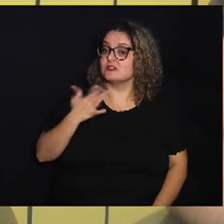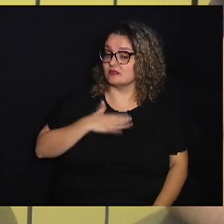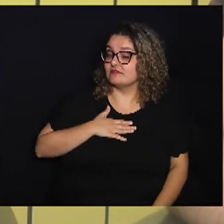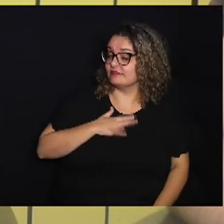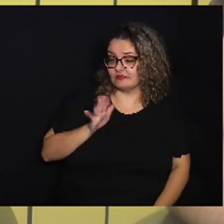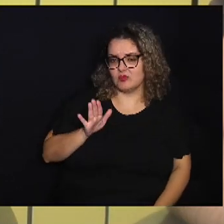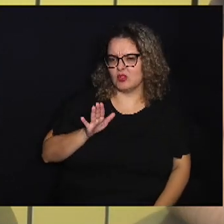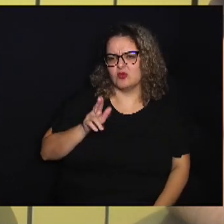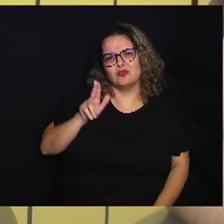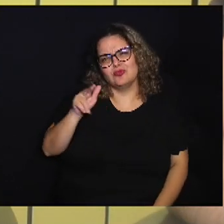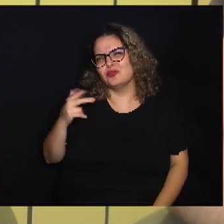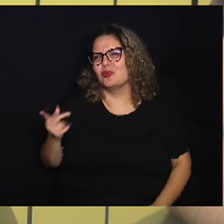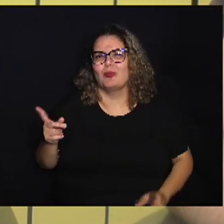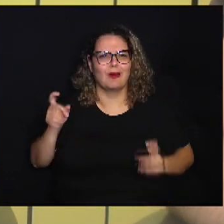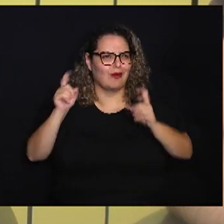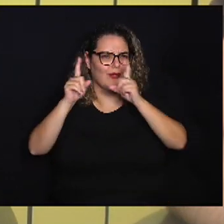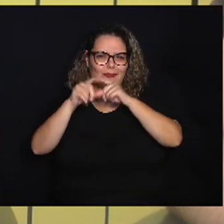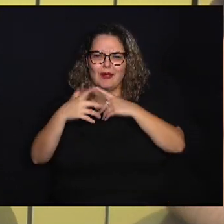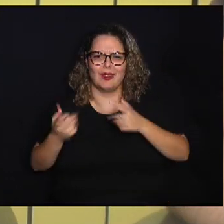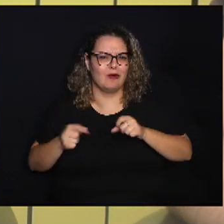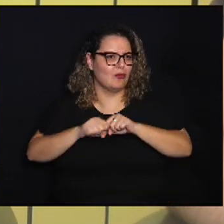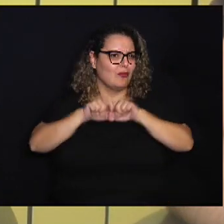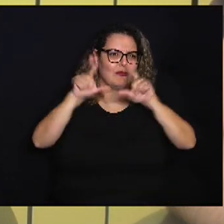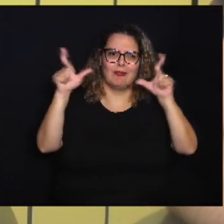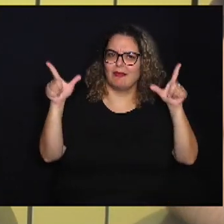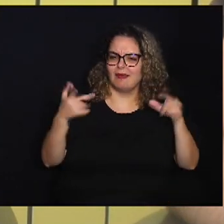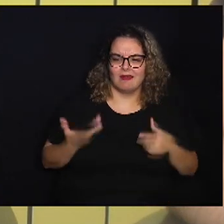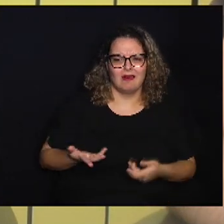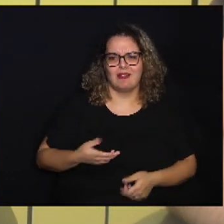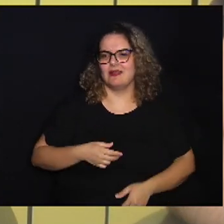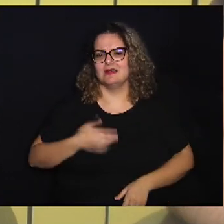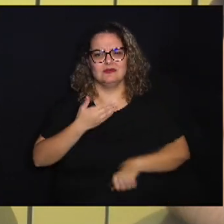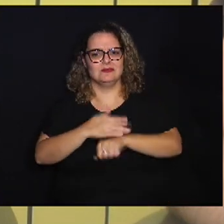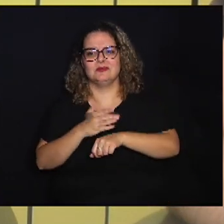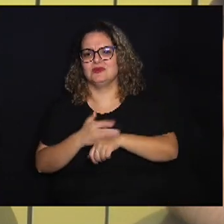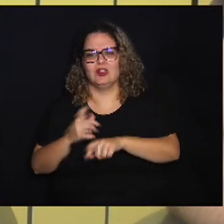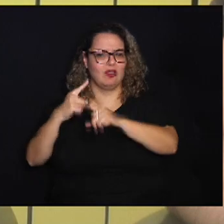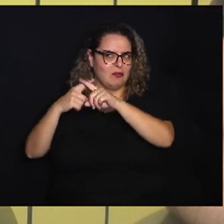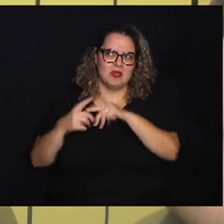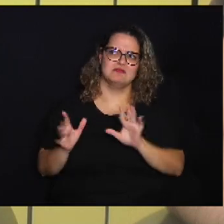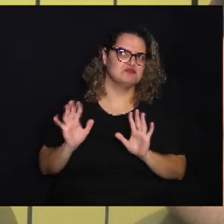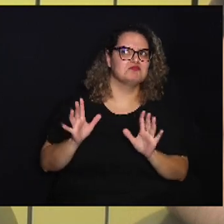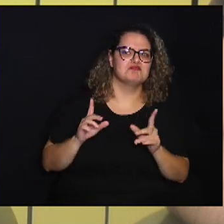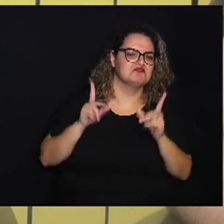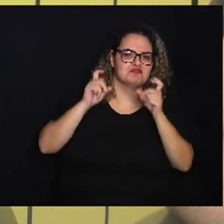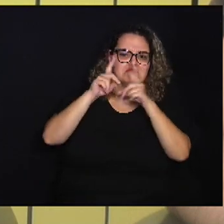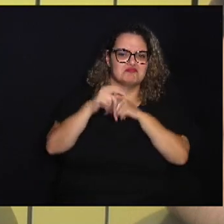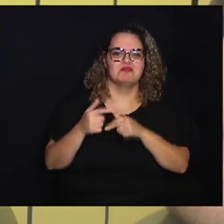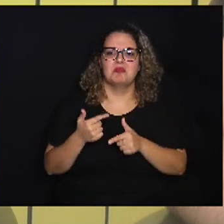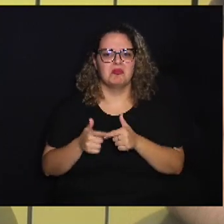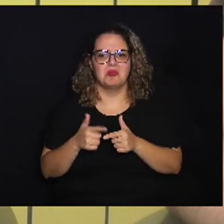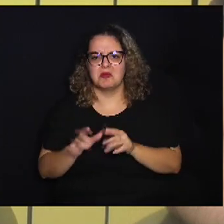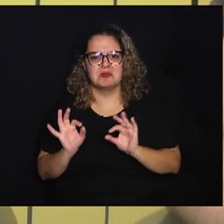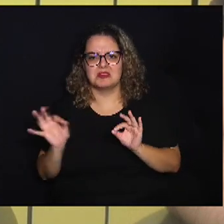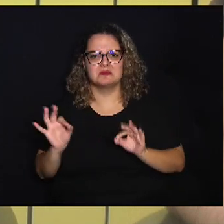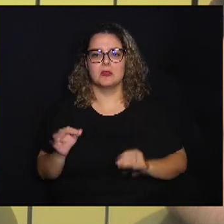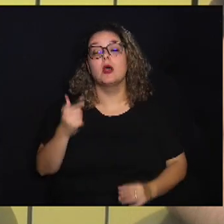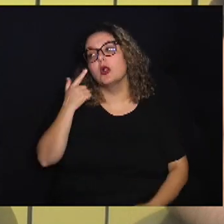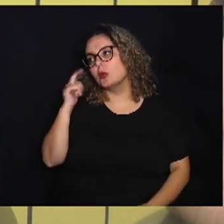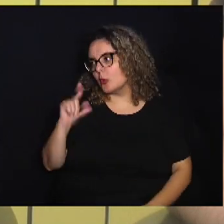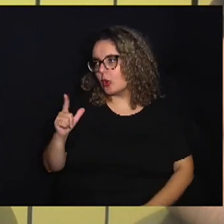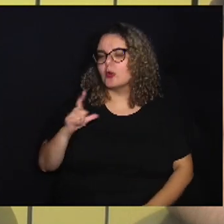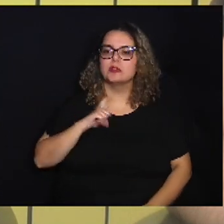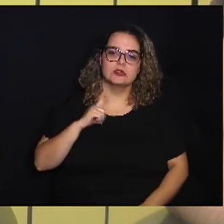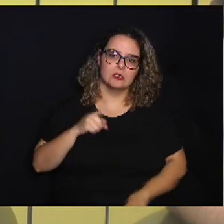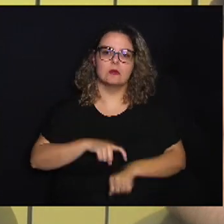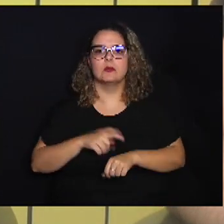foi uma dificuldade acordar cedo, treinar, né, competir. Nunca foi difícil, assim. Lógico que tem